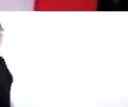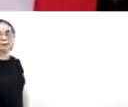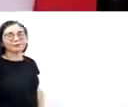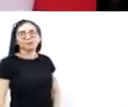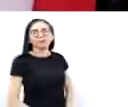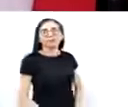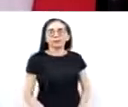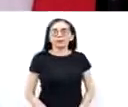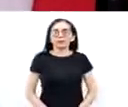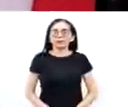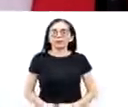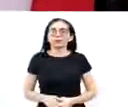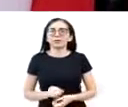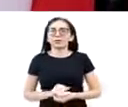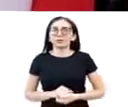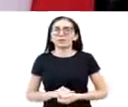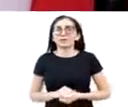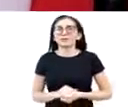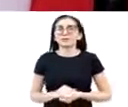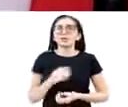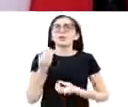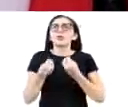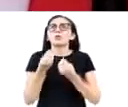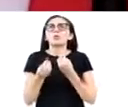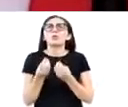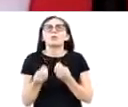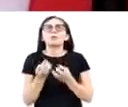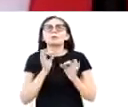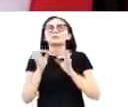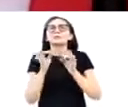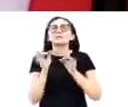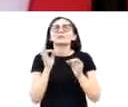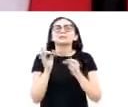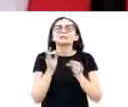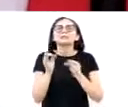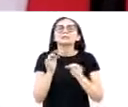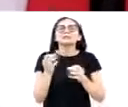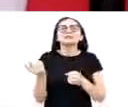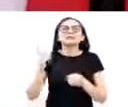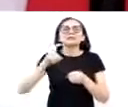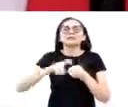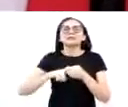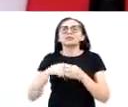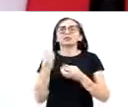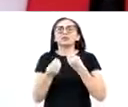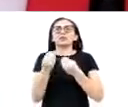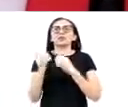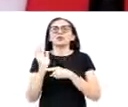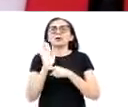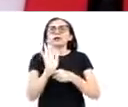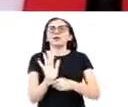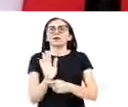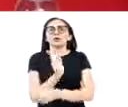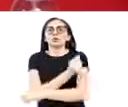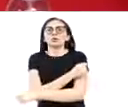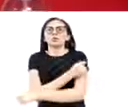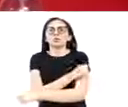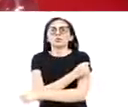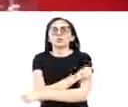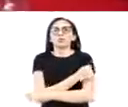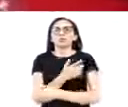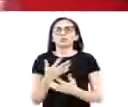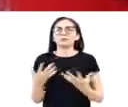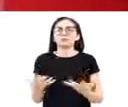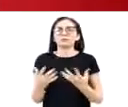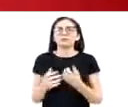um direcionamento. O que fazer, como assistir esse aluno que vem